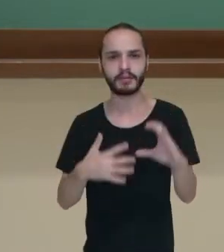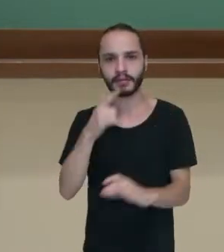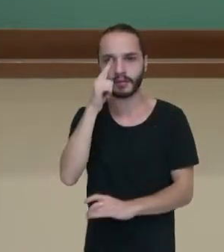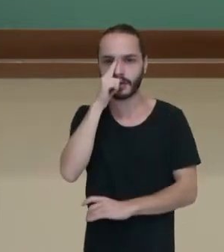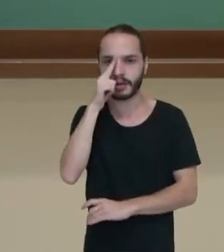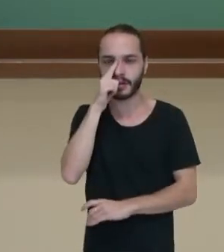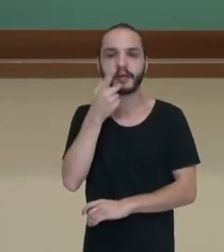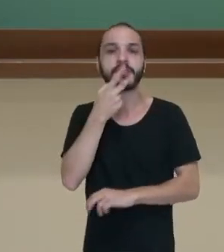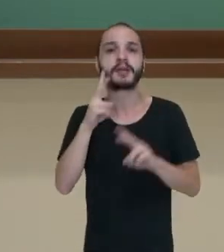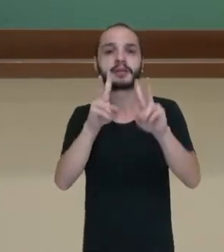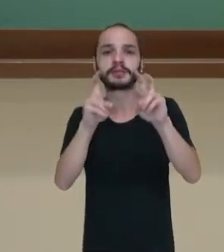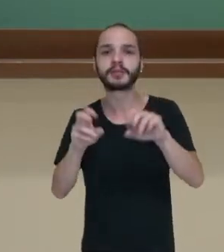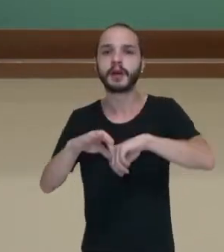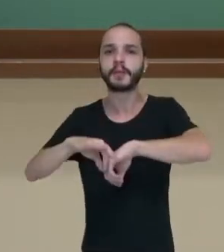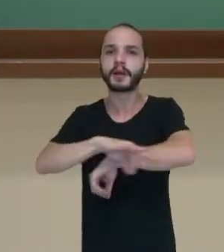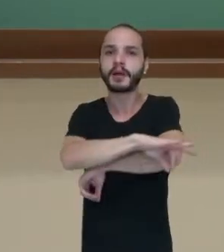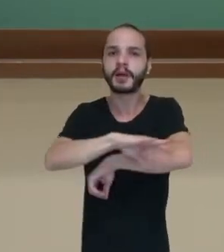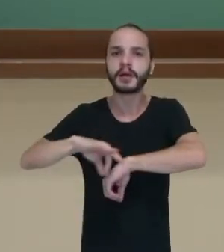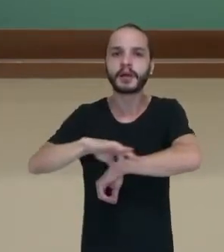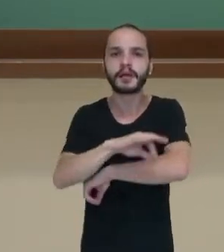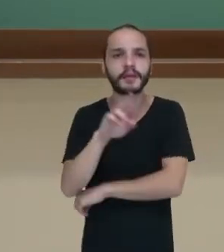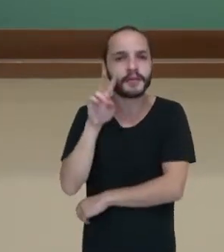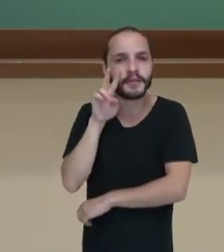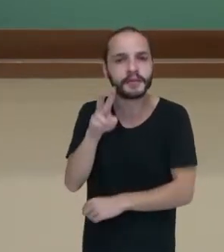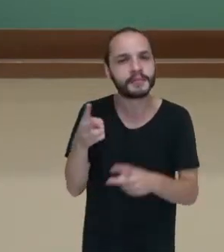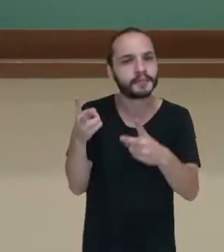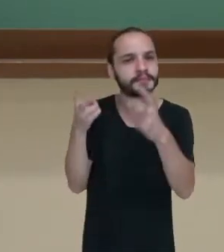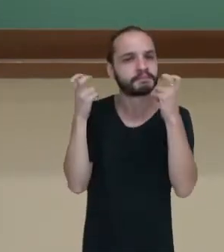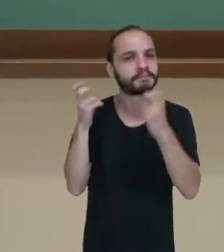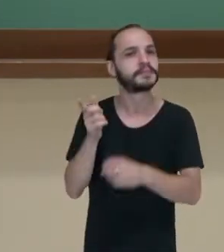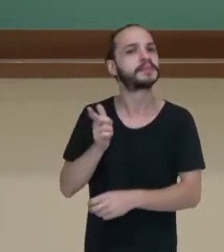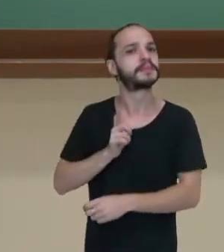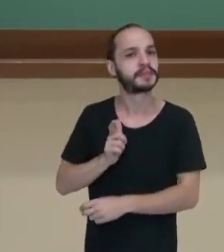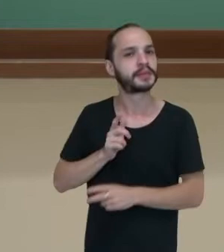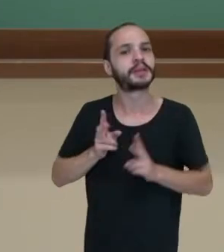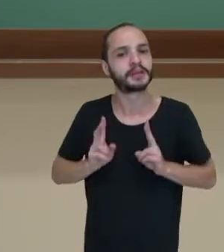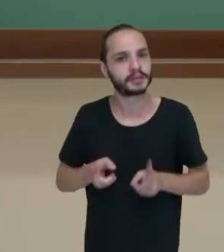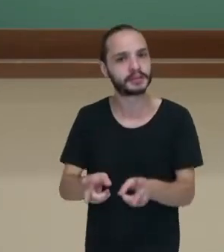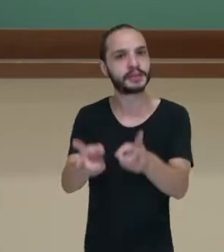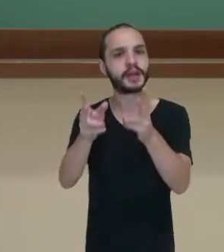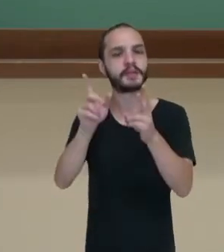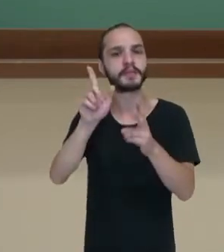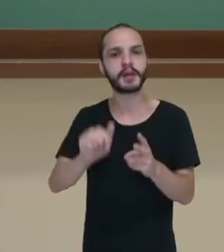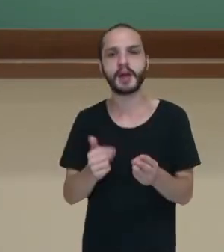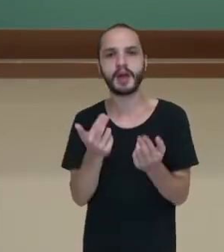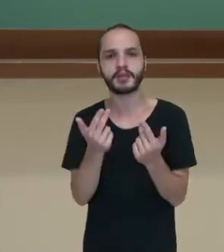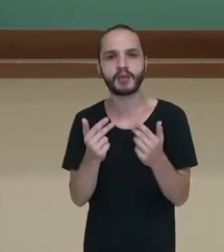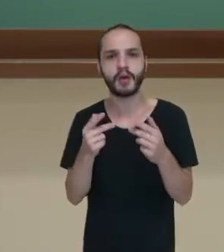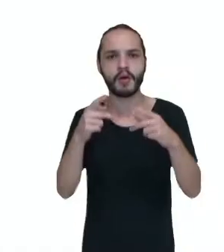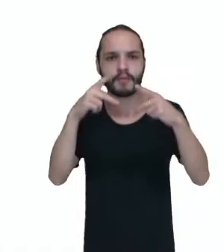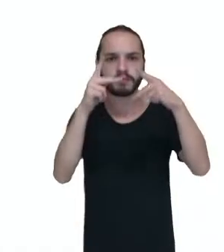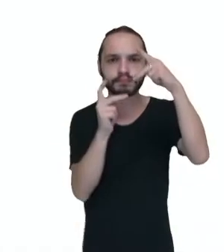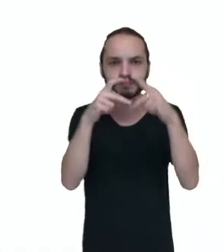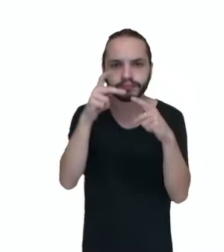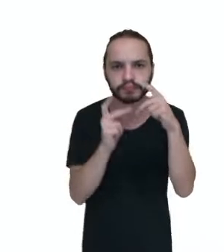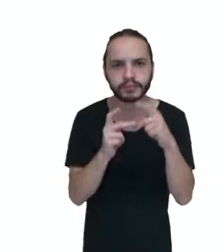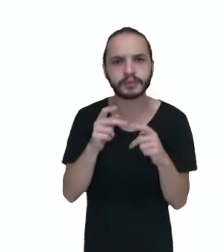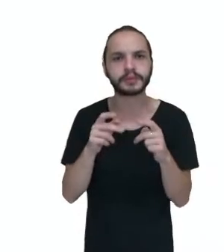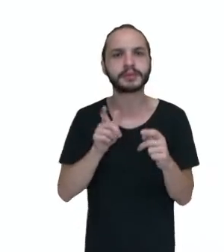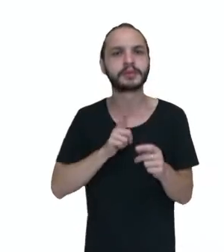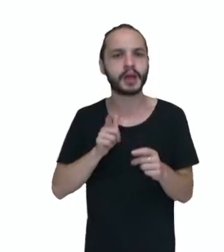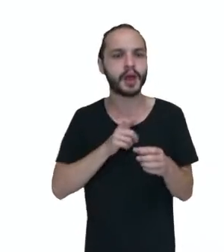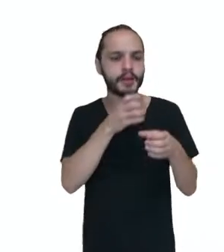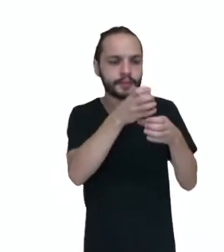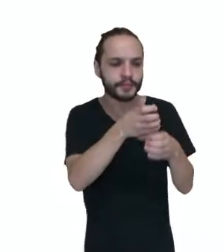sobre a arquitetura, você vai ver aqui que são sempre formas assim geométricas, né? Aqui a gente tem